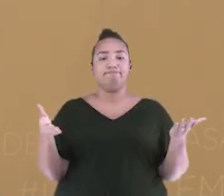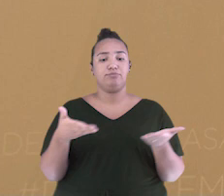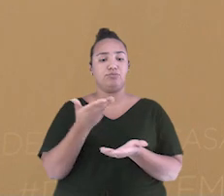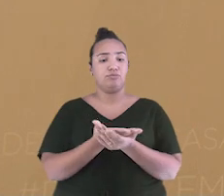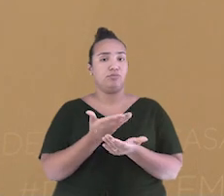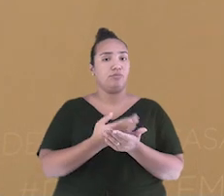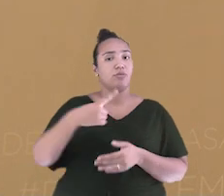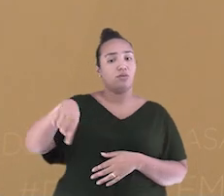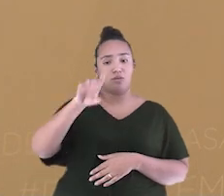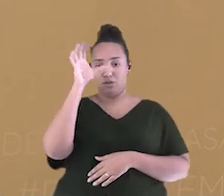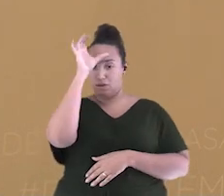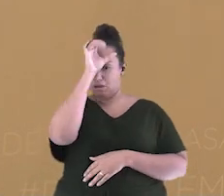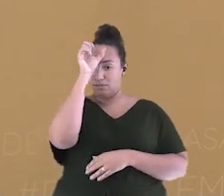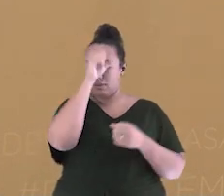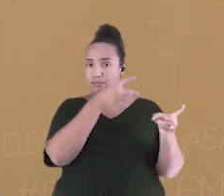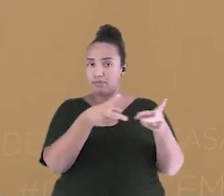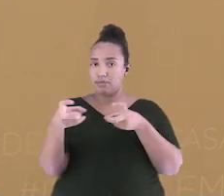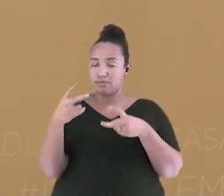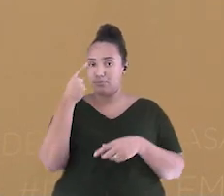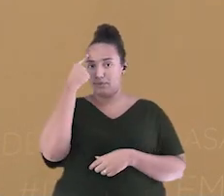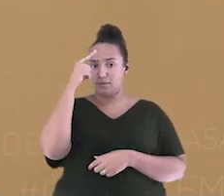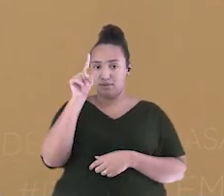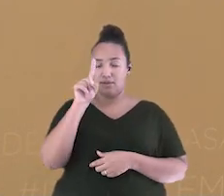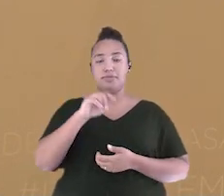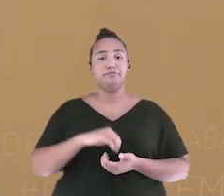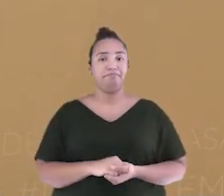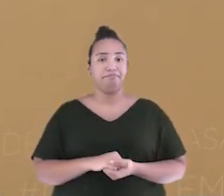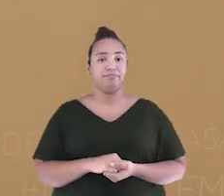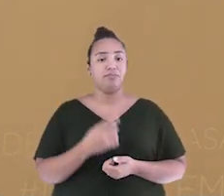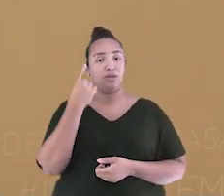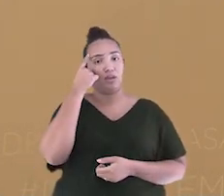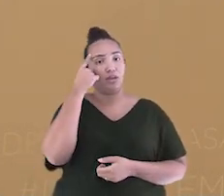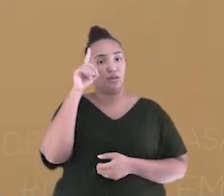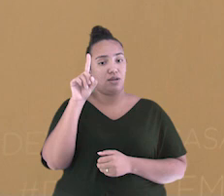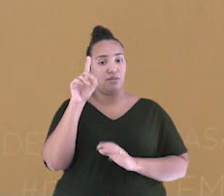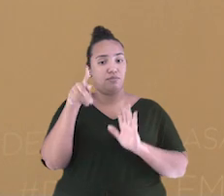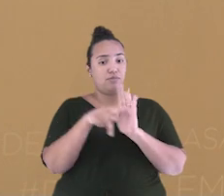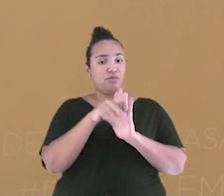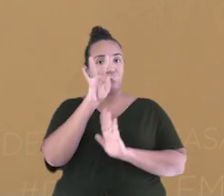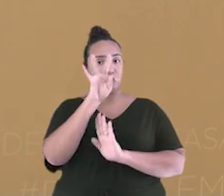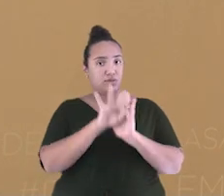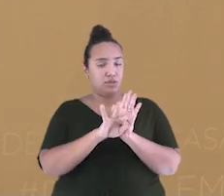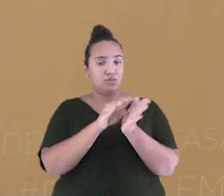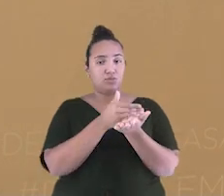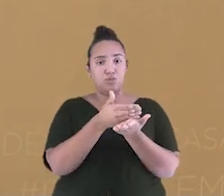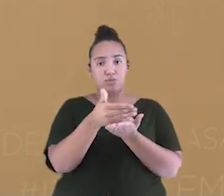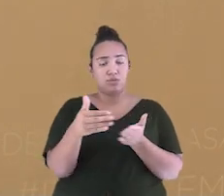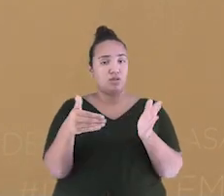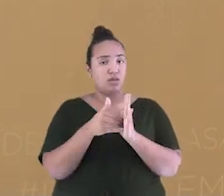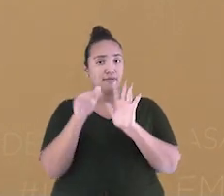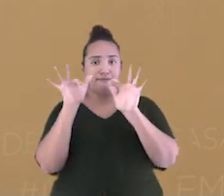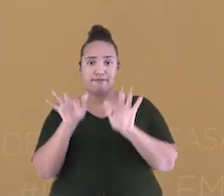de hoje, aprenderemos a identificar essa ideia central. A ideia central é aquela que se sustenta do começo ao fim